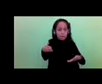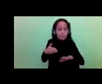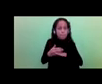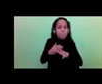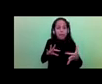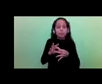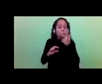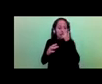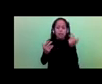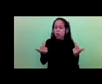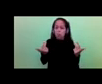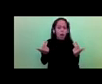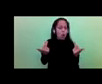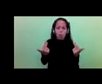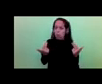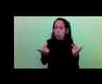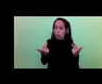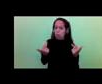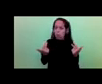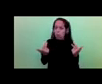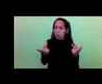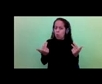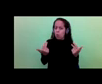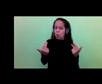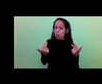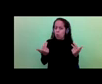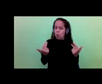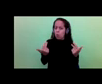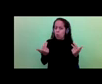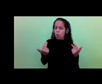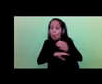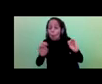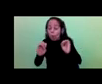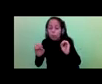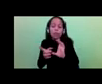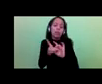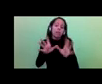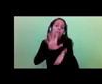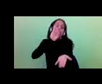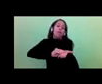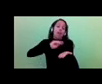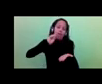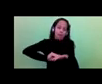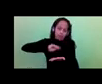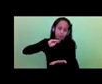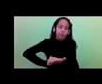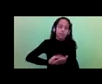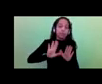são quase sinônimos. Não há democracia sem a participação. Só que